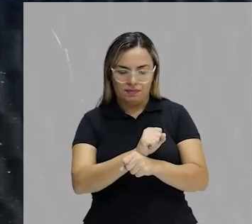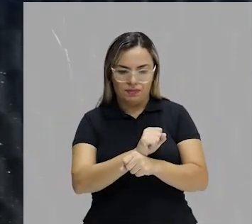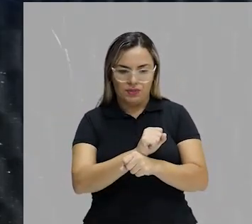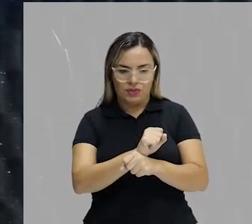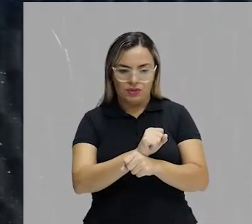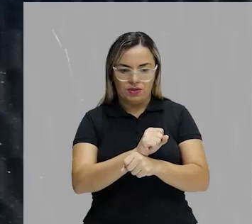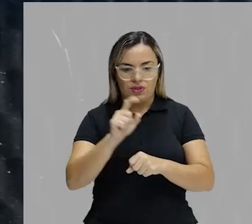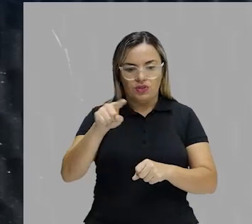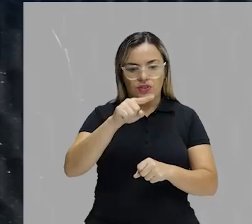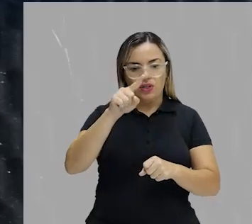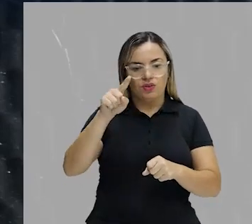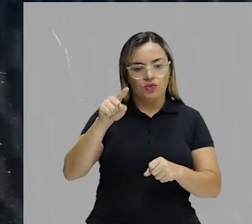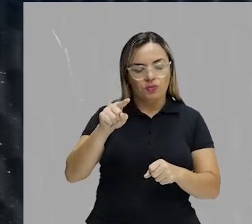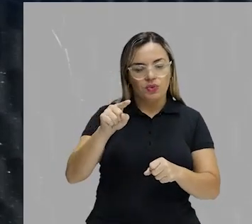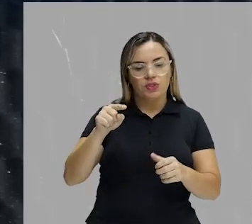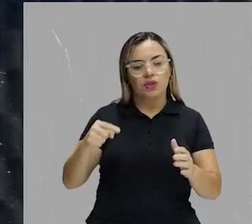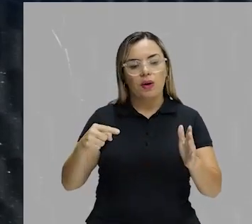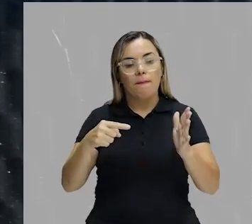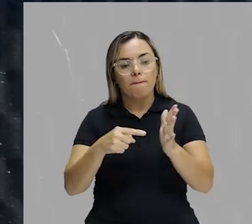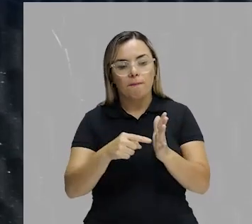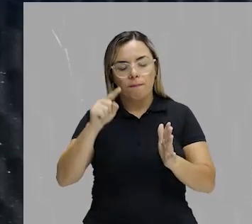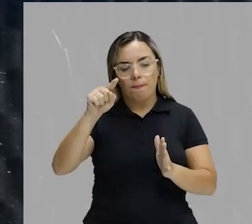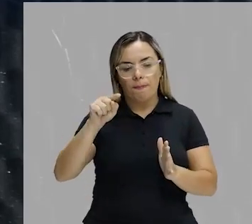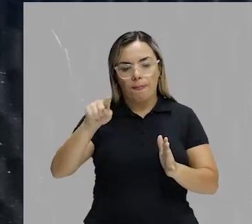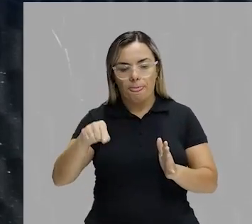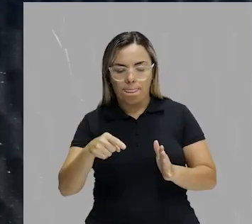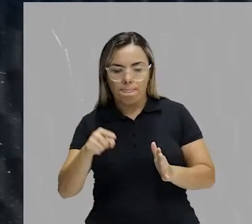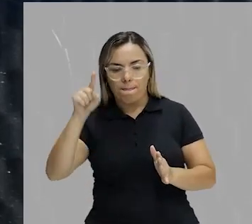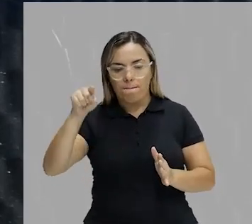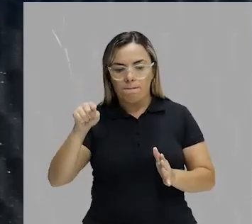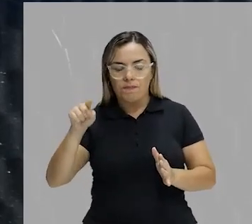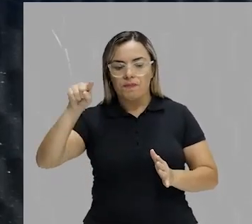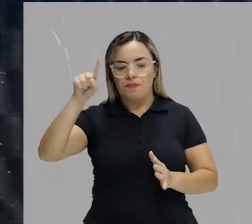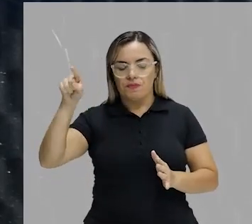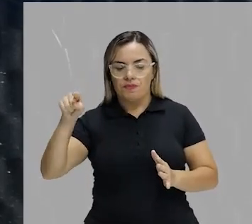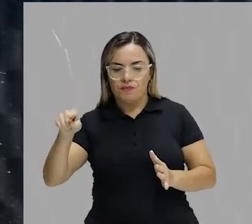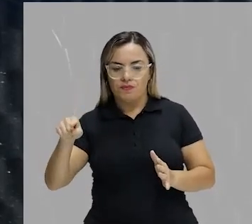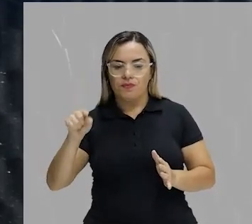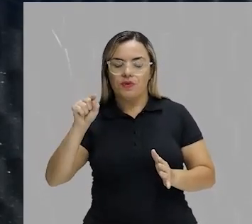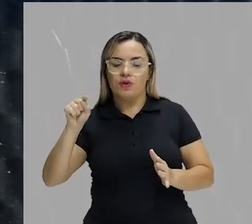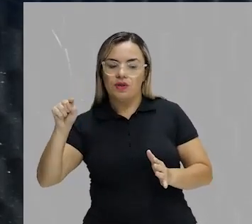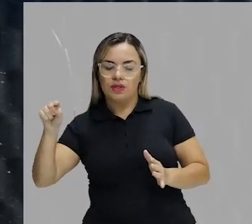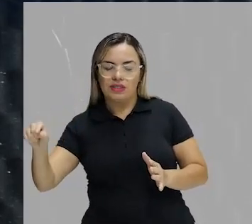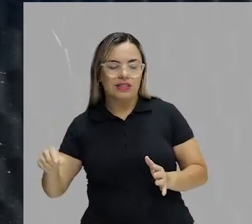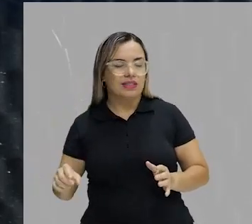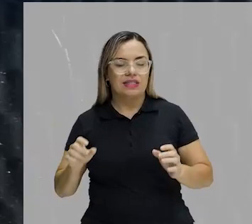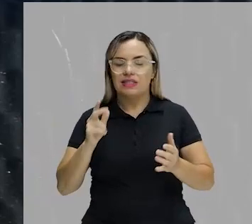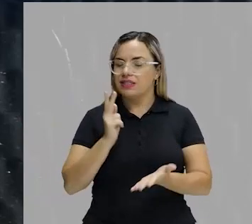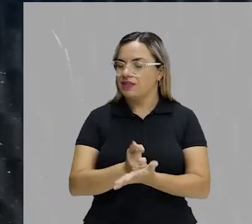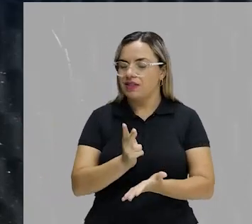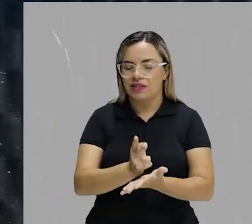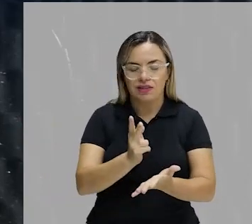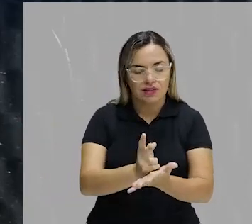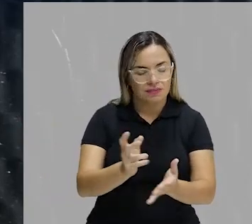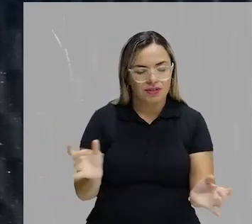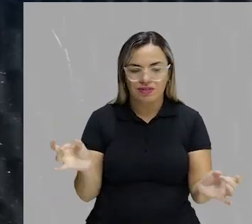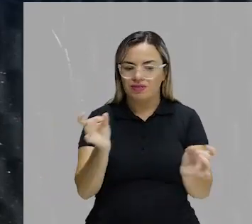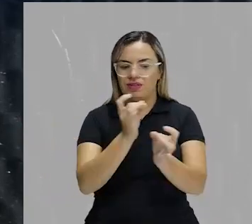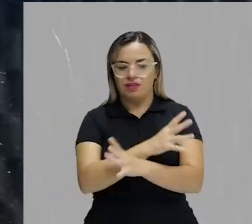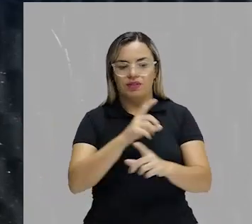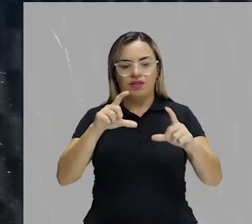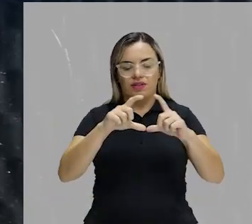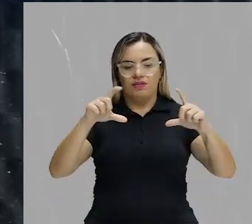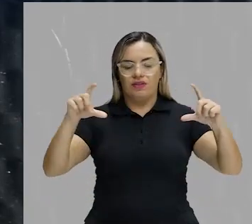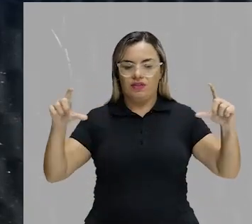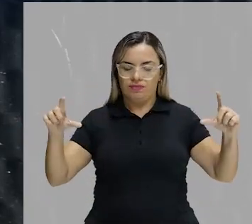Tem uma pessoa que sempre manda mensagem para mim e eu não sei se ele está me perguntando, se ele está se admirando, porque só faz a